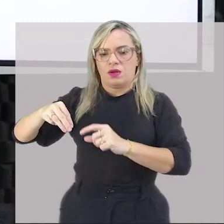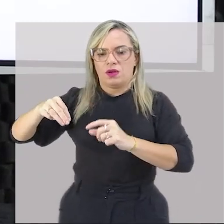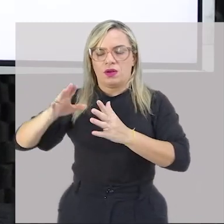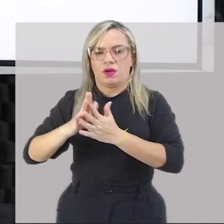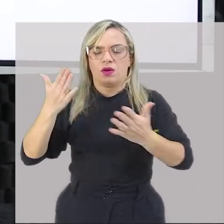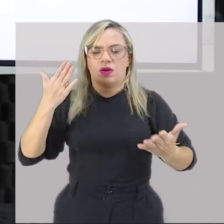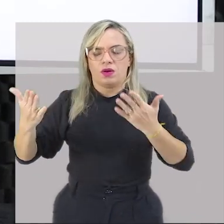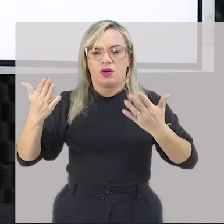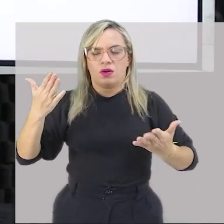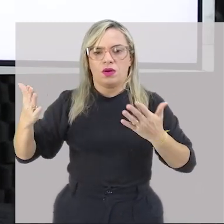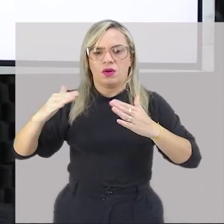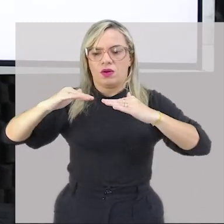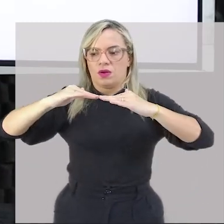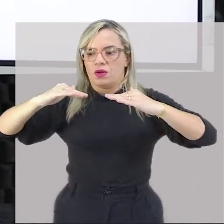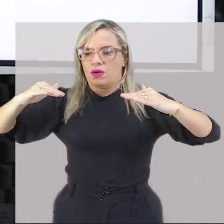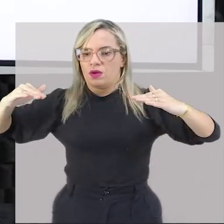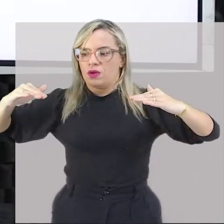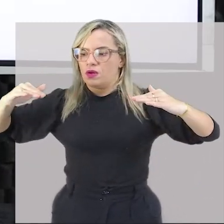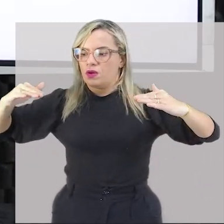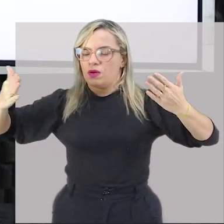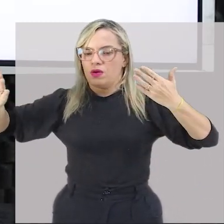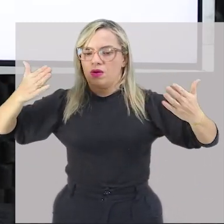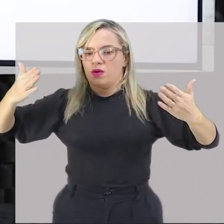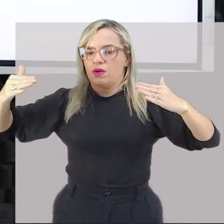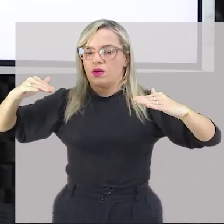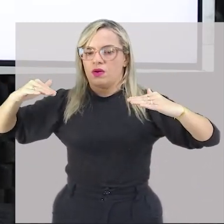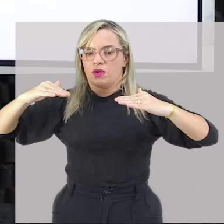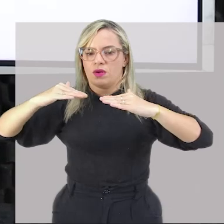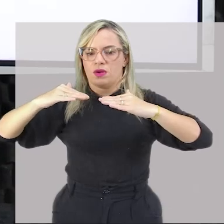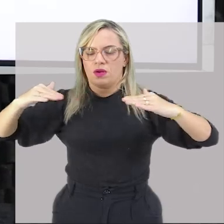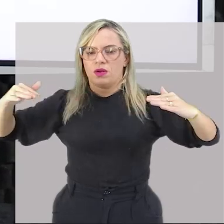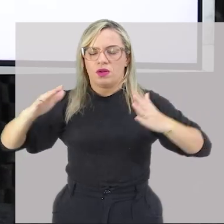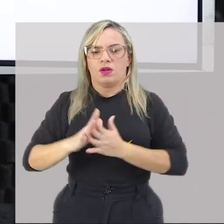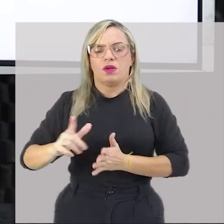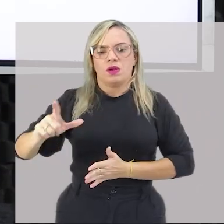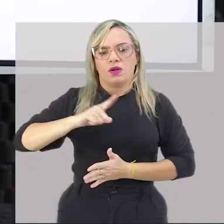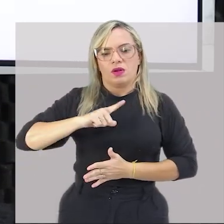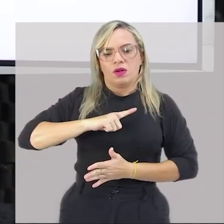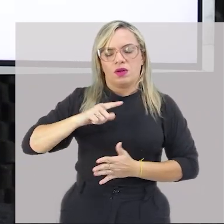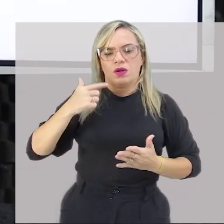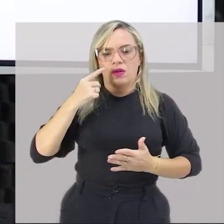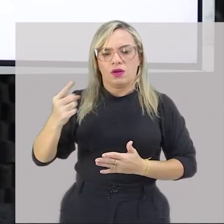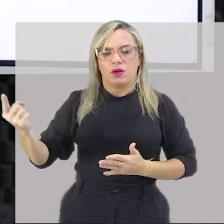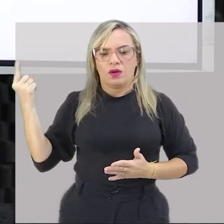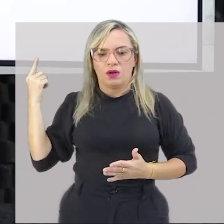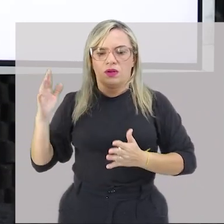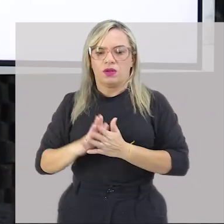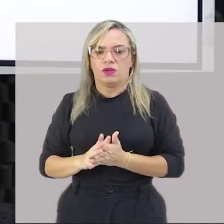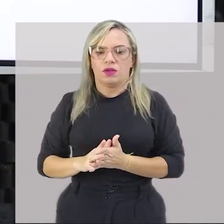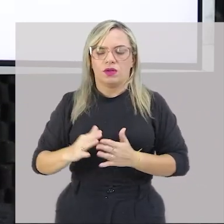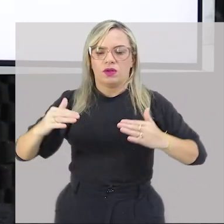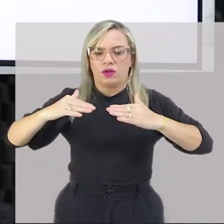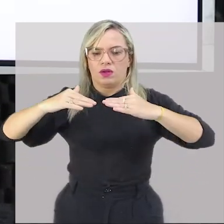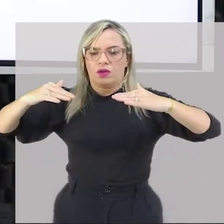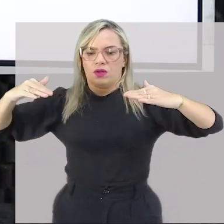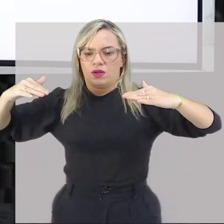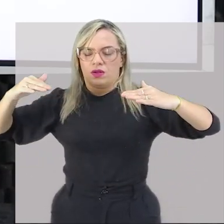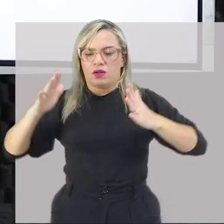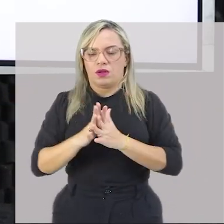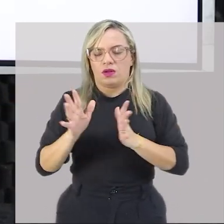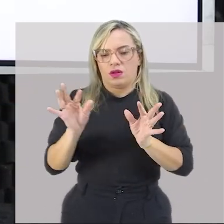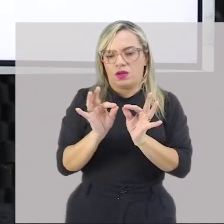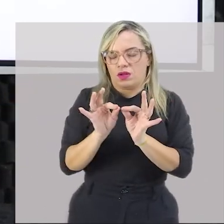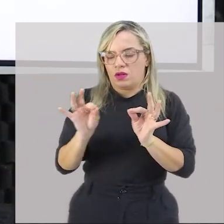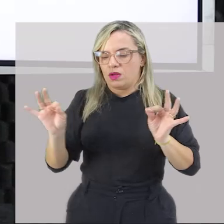aquele lado. Se elas possuem os braços iguais, se tem o mesmo braço, a